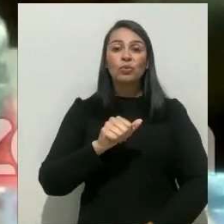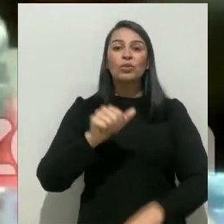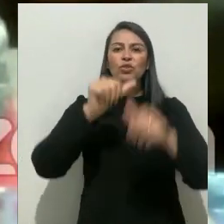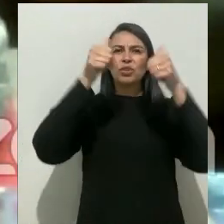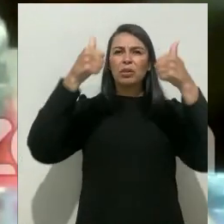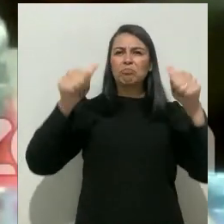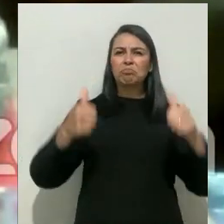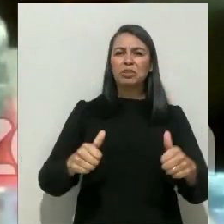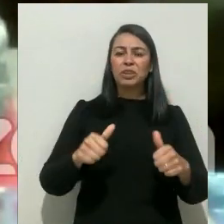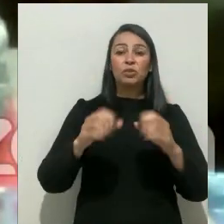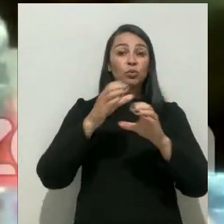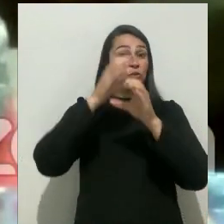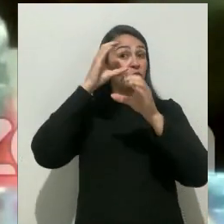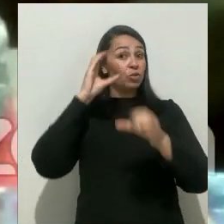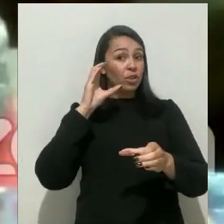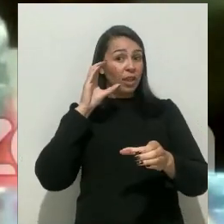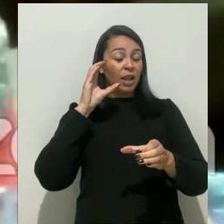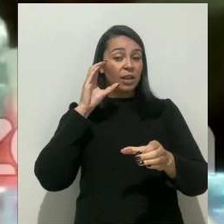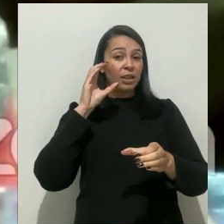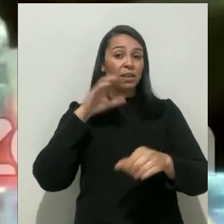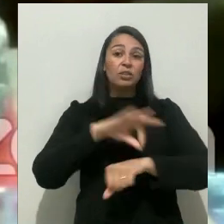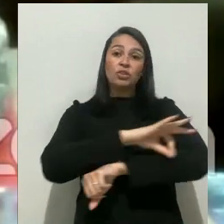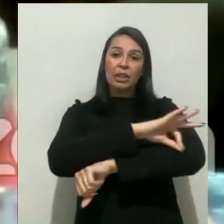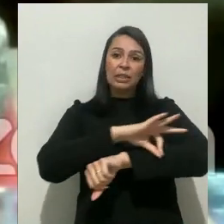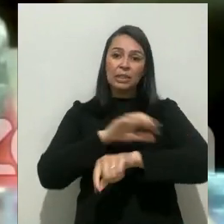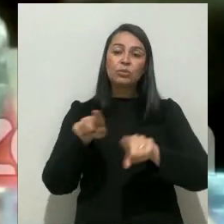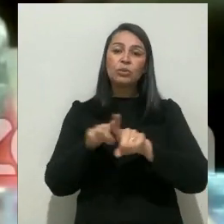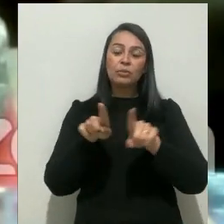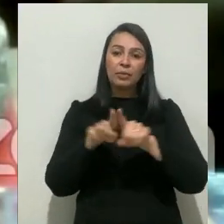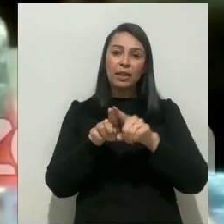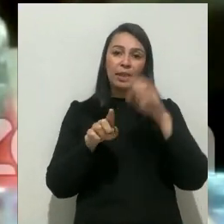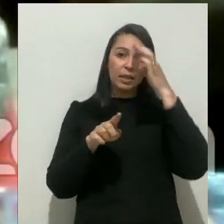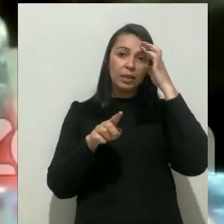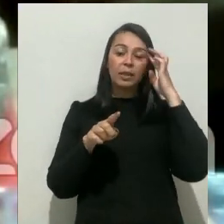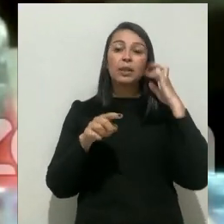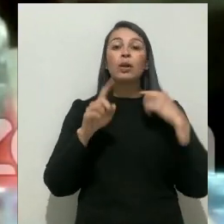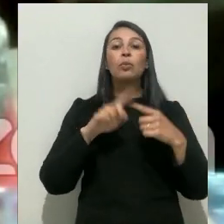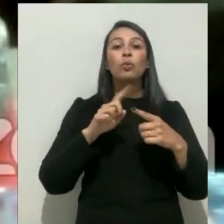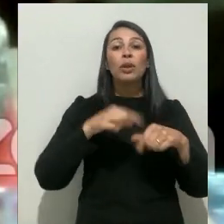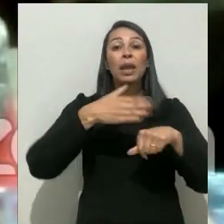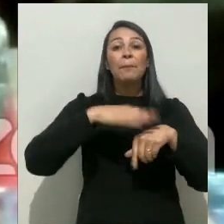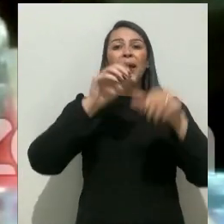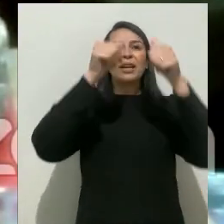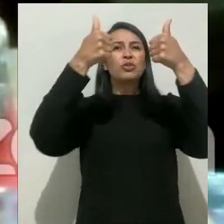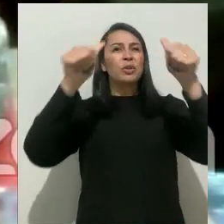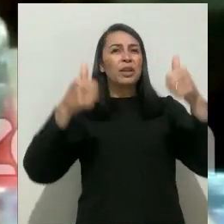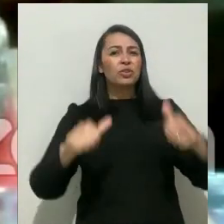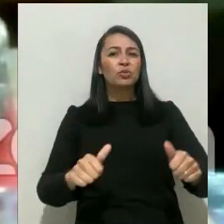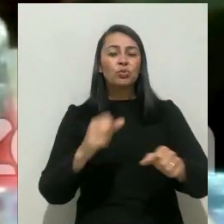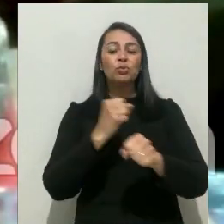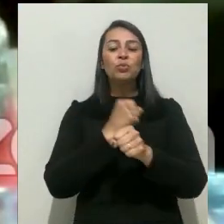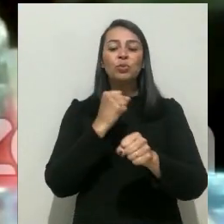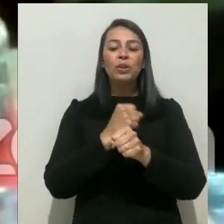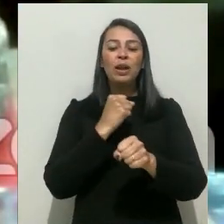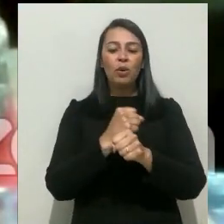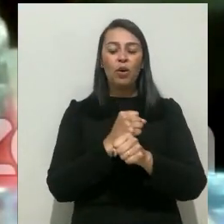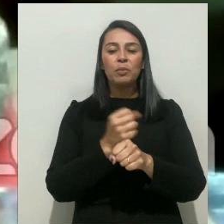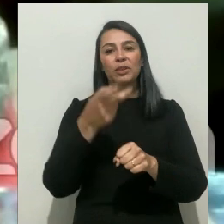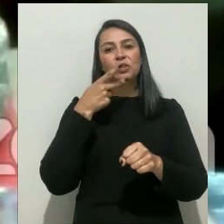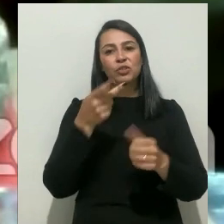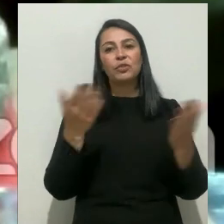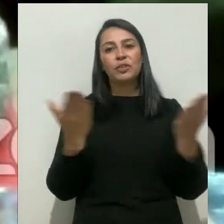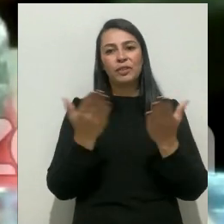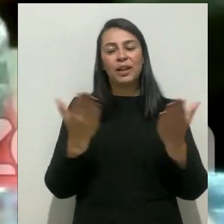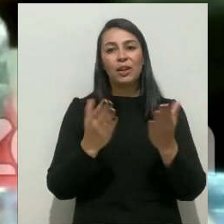de engenharia e de escultura, né? É muito mais do que a escultura, essa obra que a gente vai falar um pouquinho aqui agora. E aí que teve lá dentro,